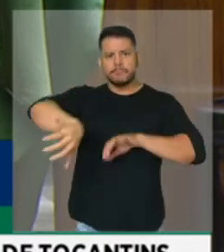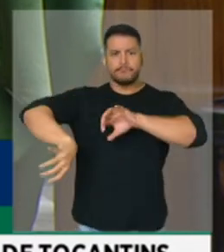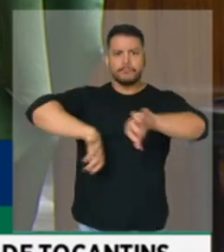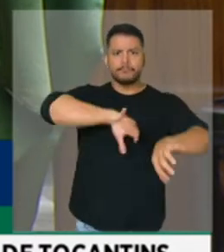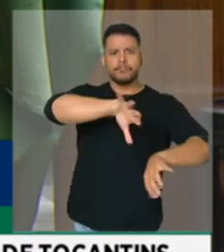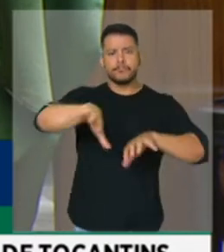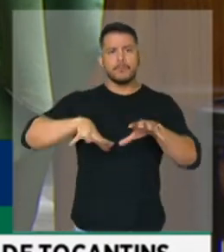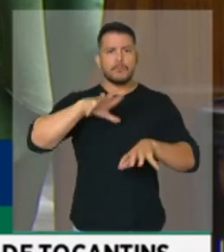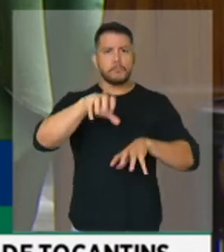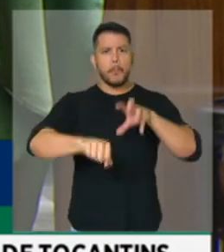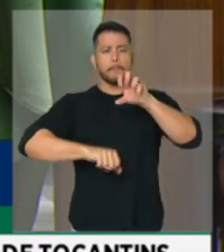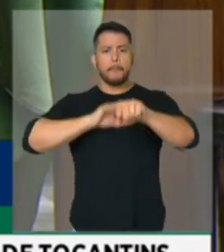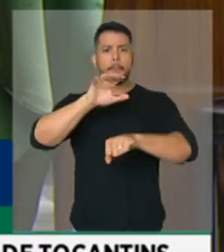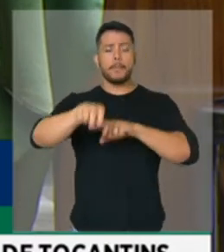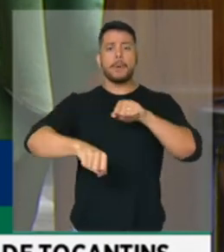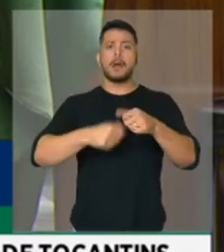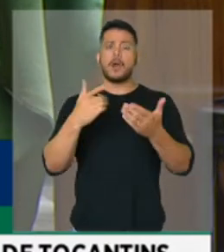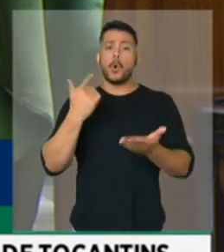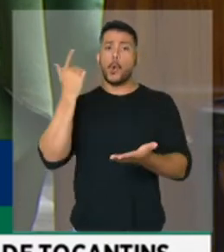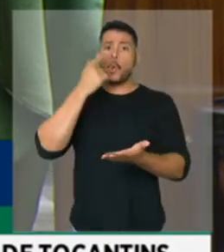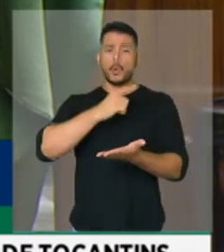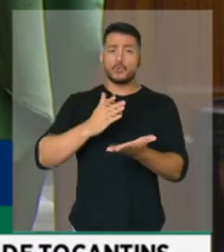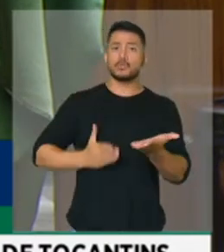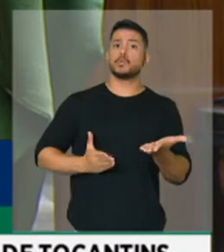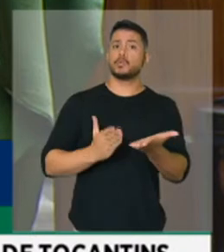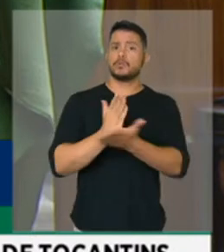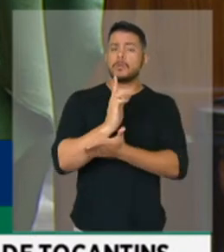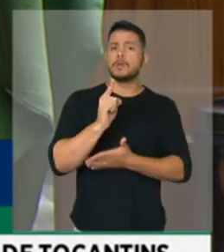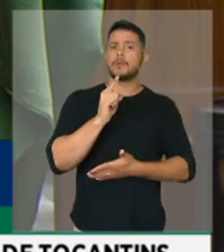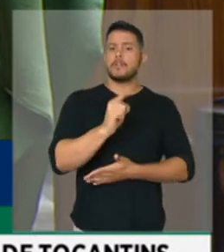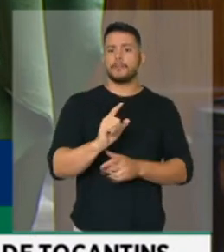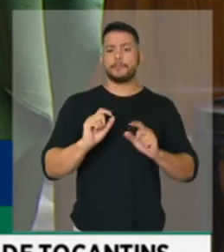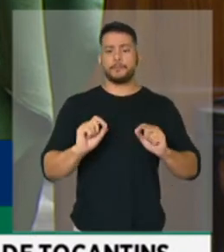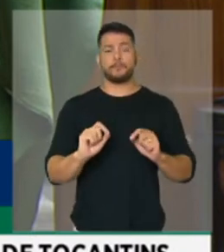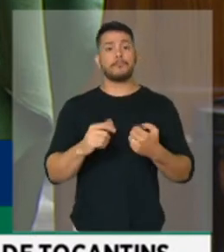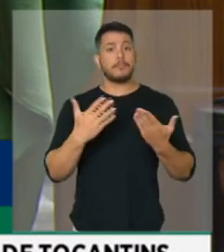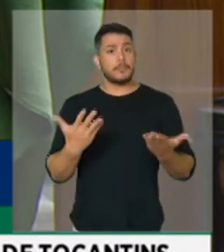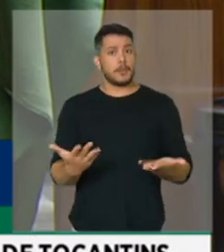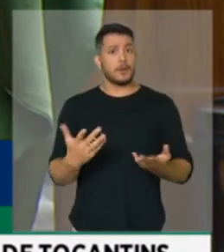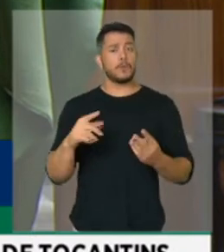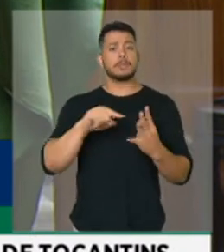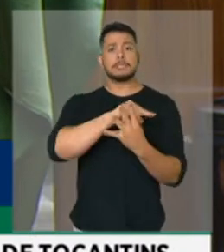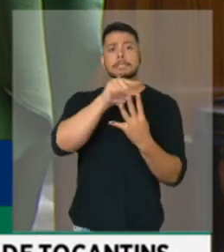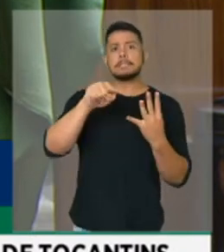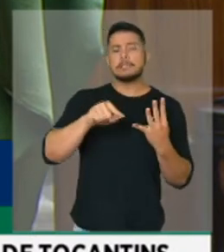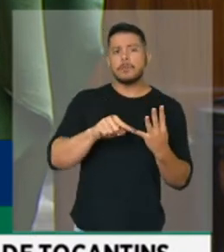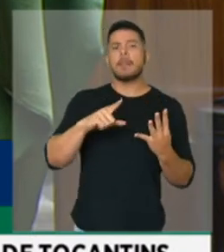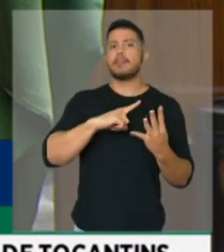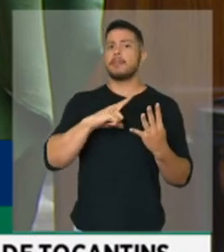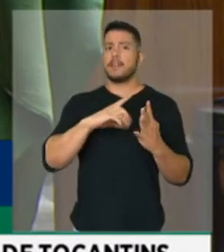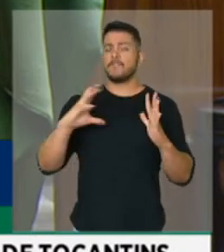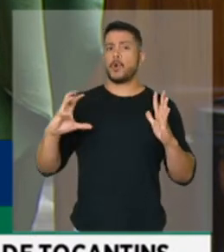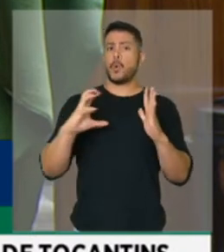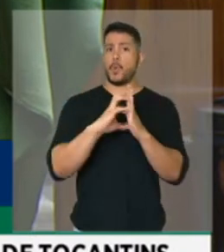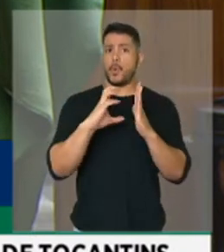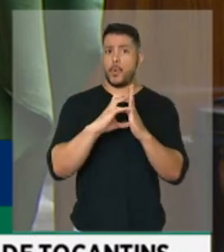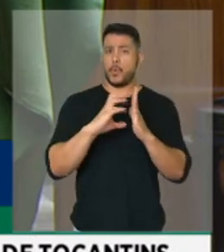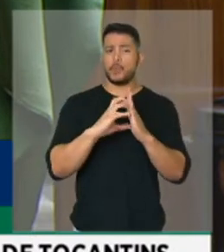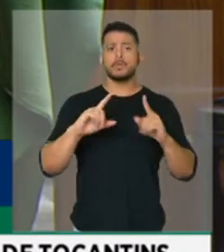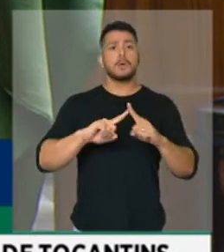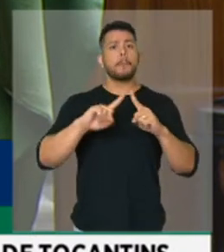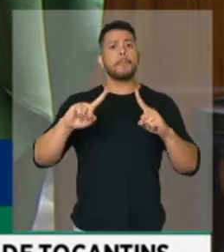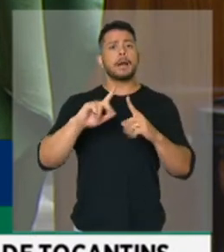títulos e, após passar por estado probatório e se tornarem servidores estáveis, foram demitidos por meio de uma